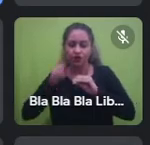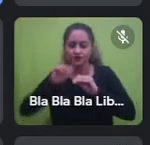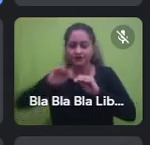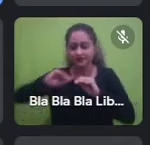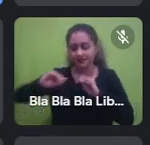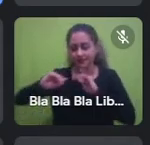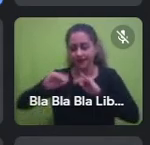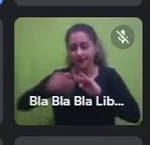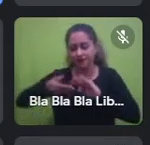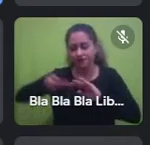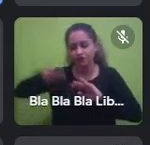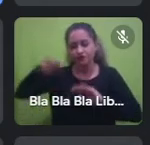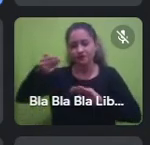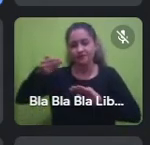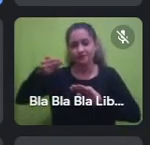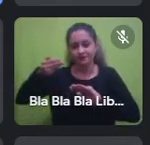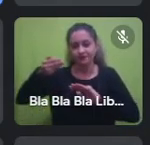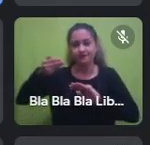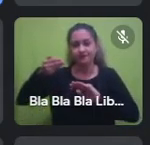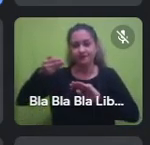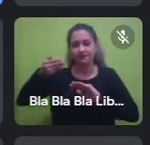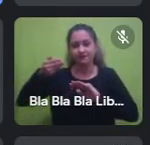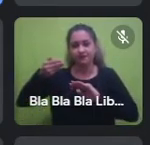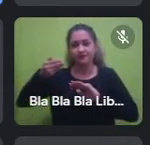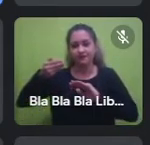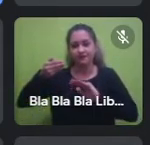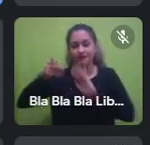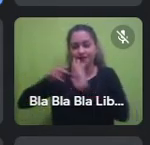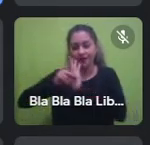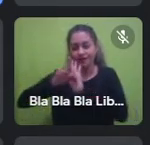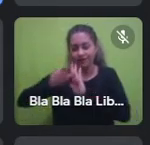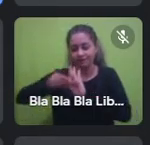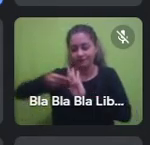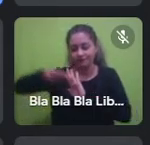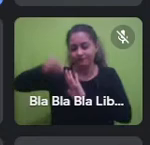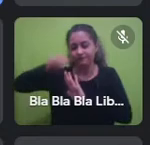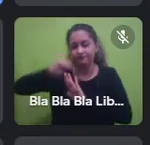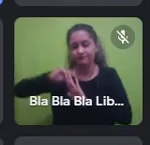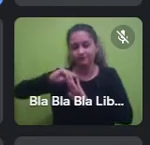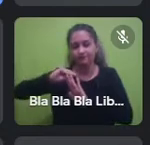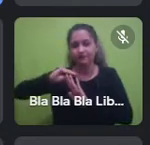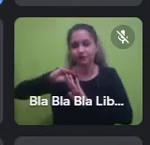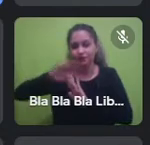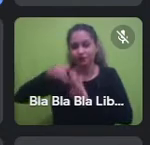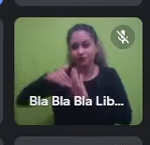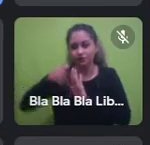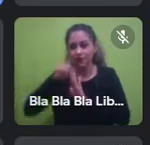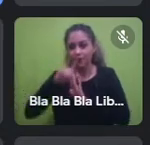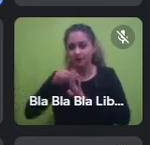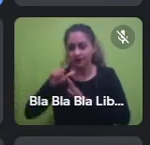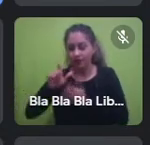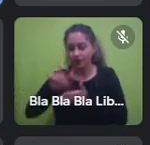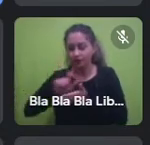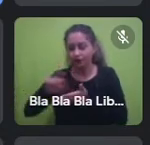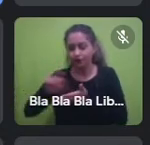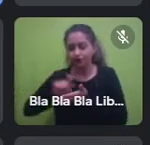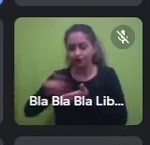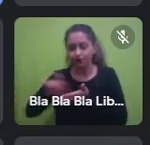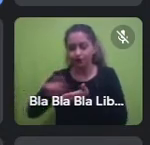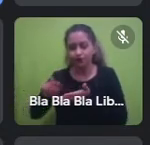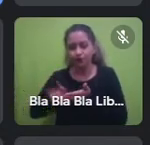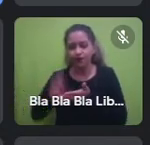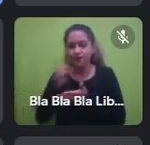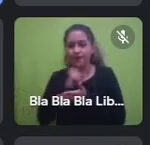dilucionamento, retirar a camada, né, a meninge, jogar o fixador antes de